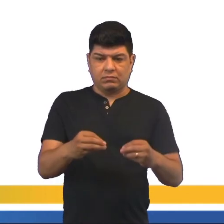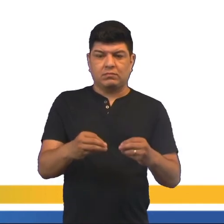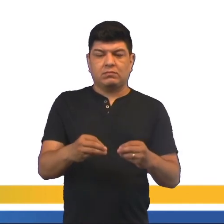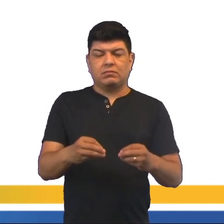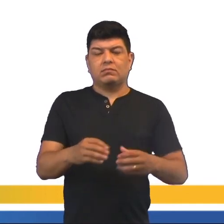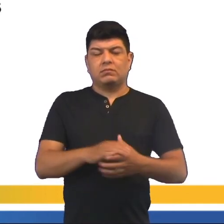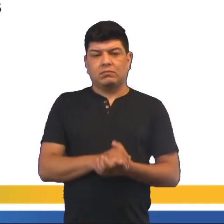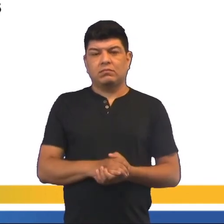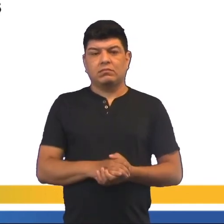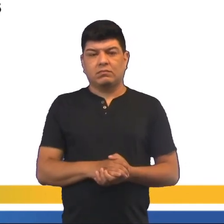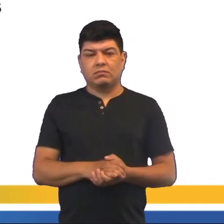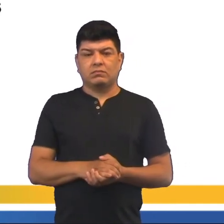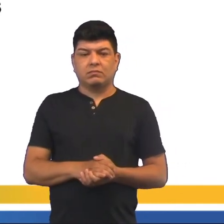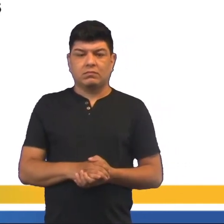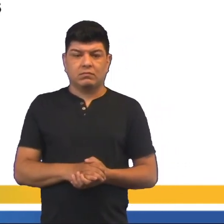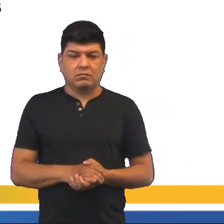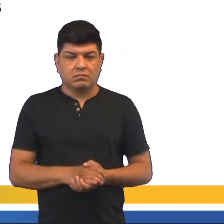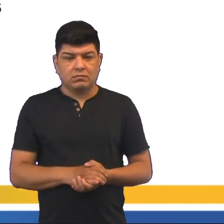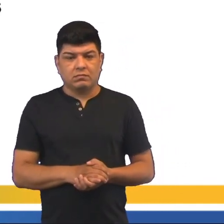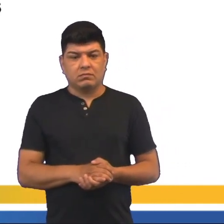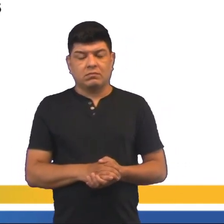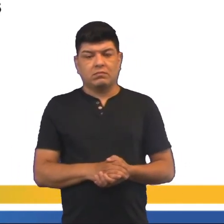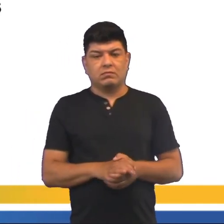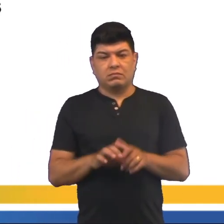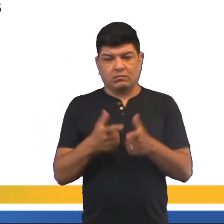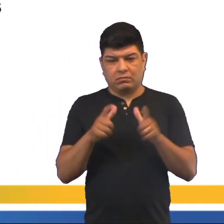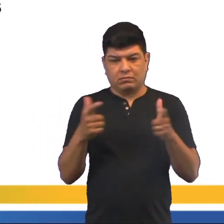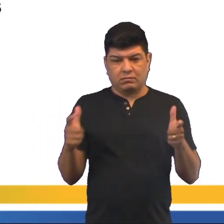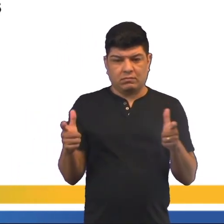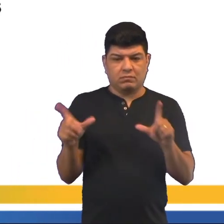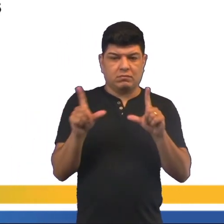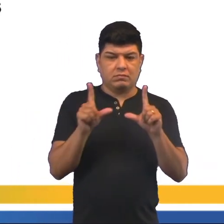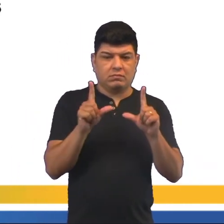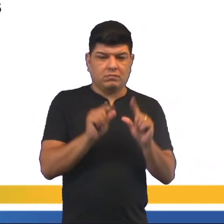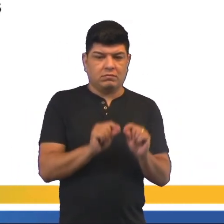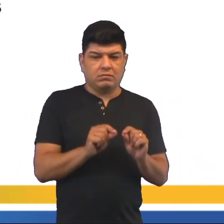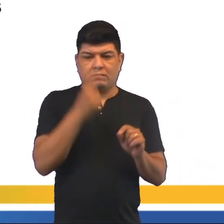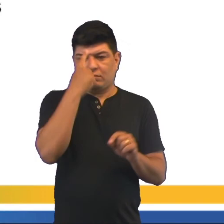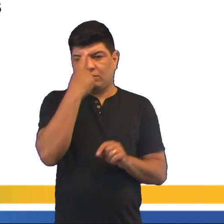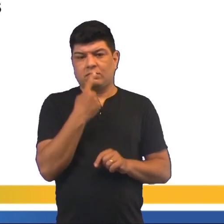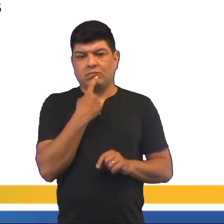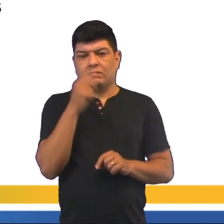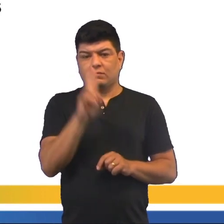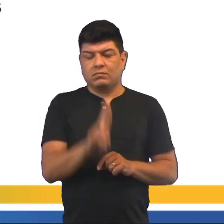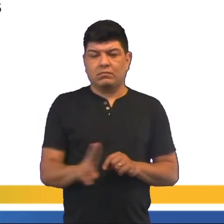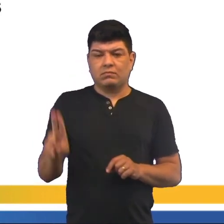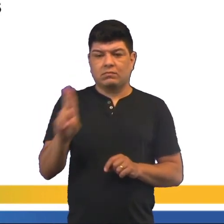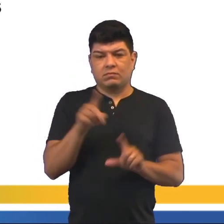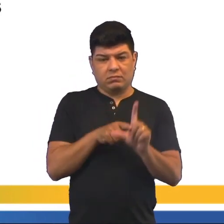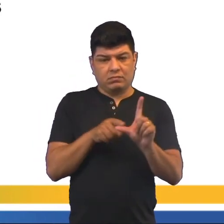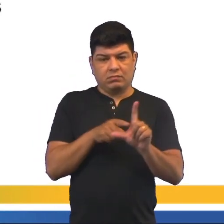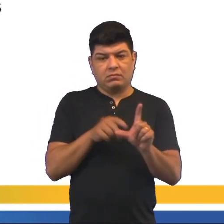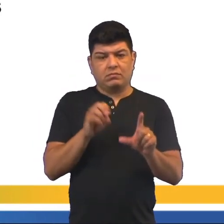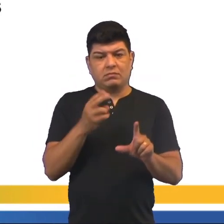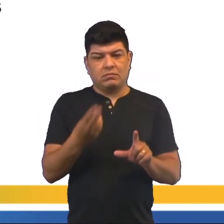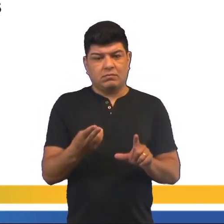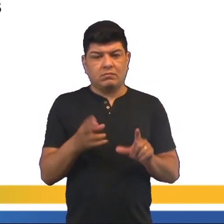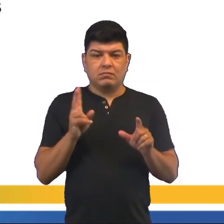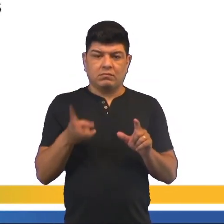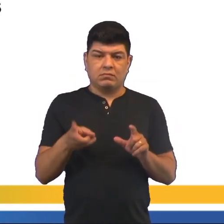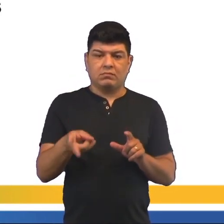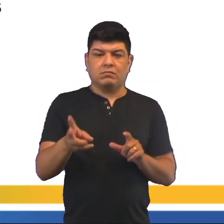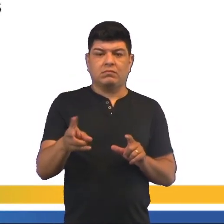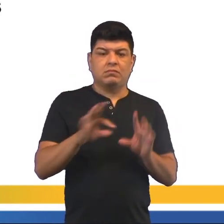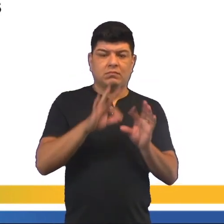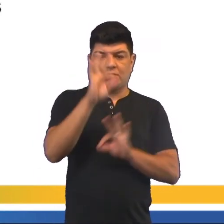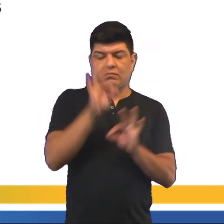ser proporcional. Ao ampliar ou reduzir uma figura, os ângulos são alterados ou conservam a